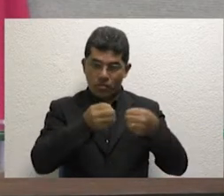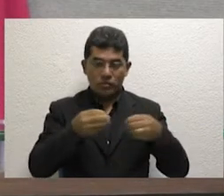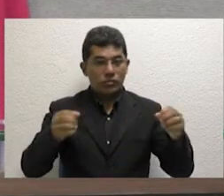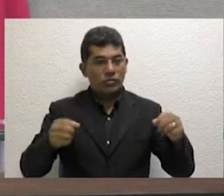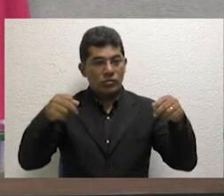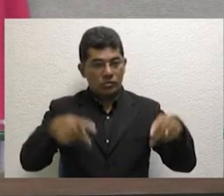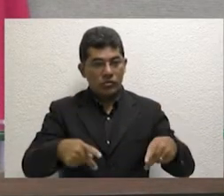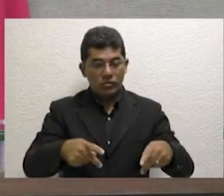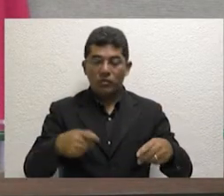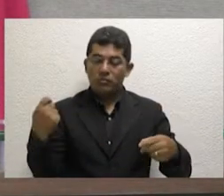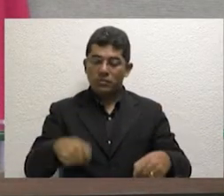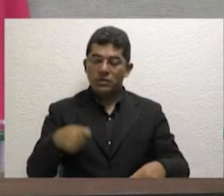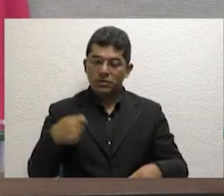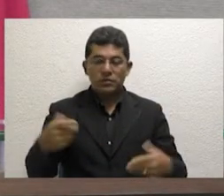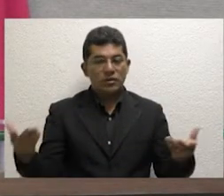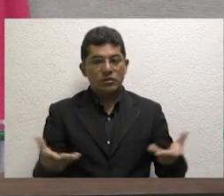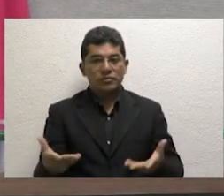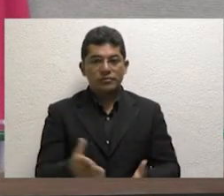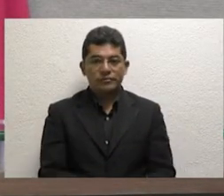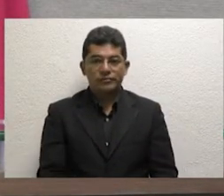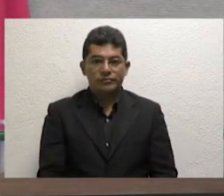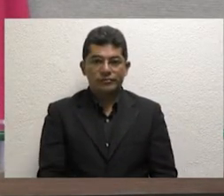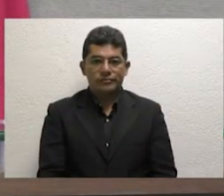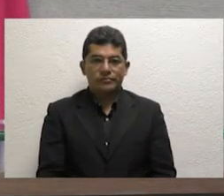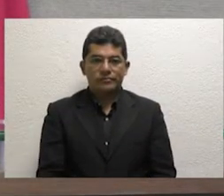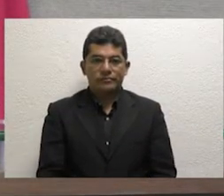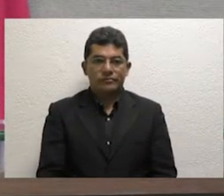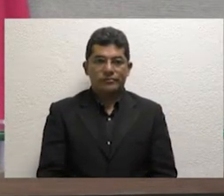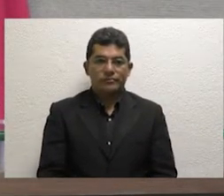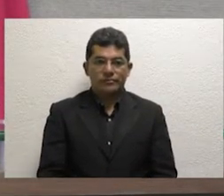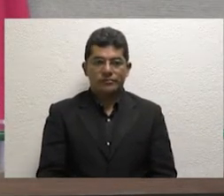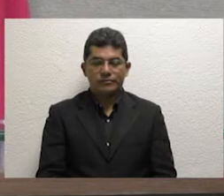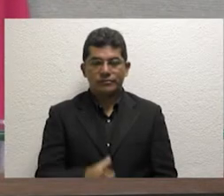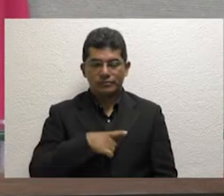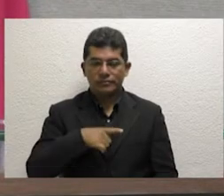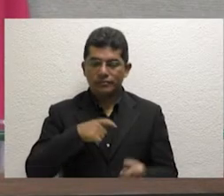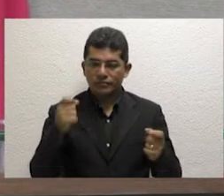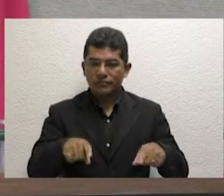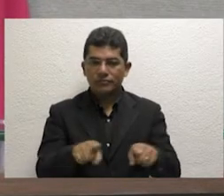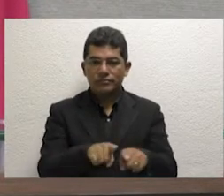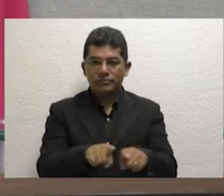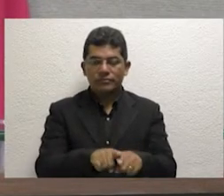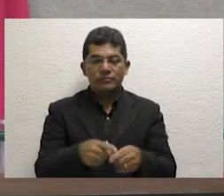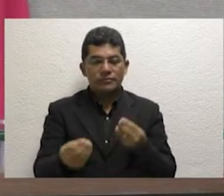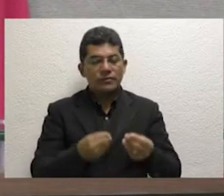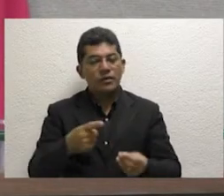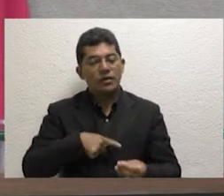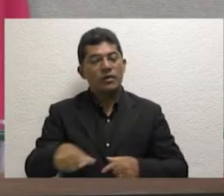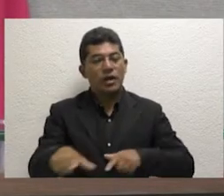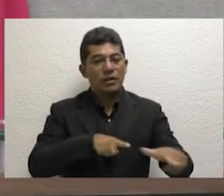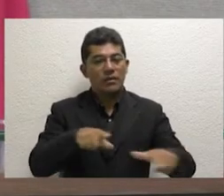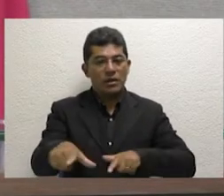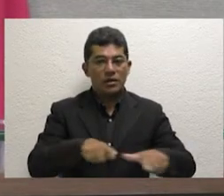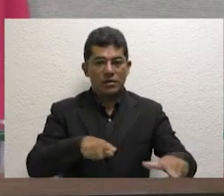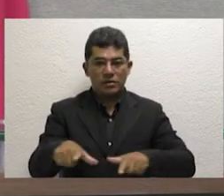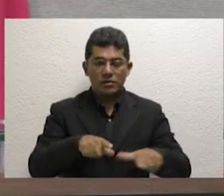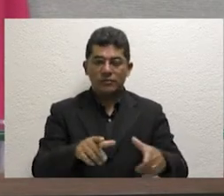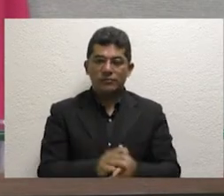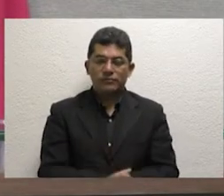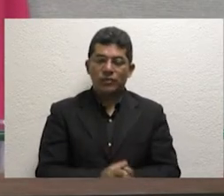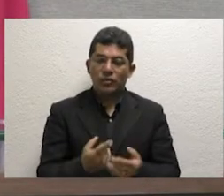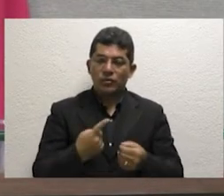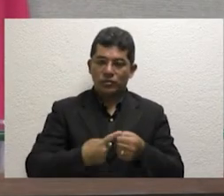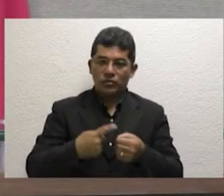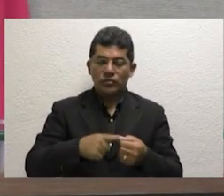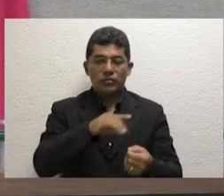a população precisa exatamente disso, como a nobre cidade a qual pelo senhor vem lutando e trabalhando, que é a cidade de Iranduba, que o